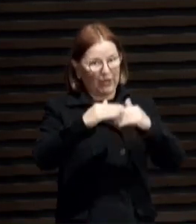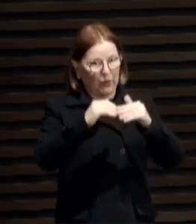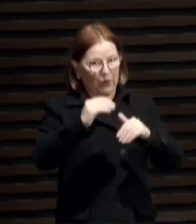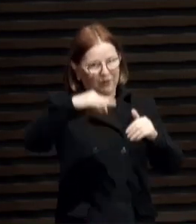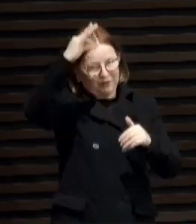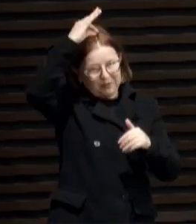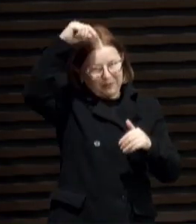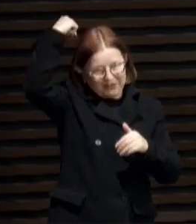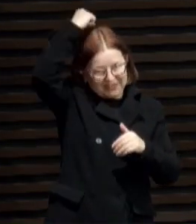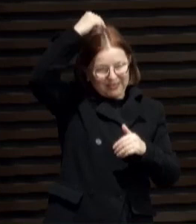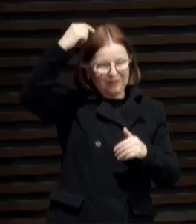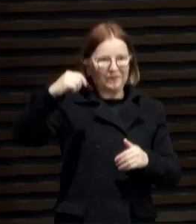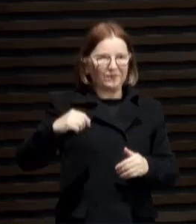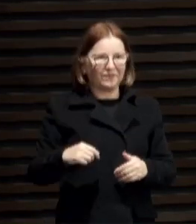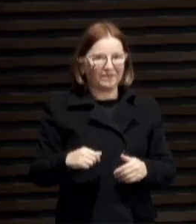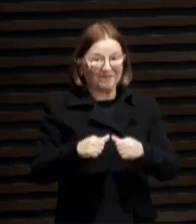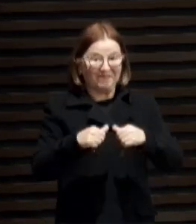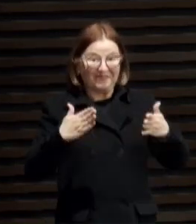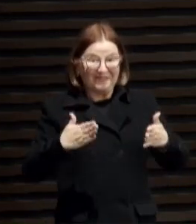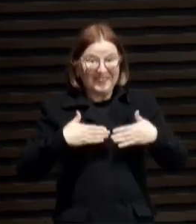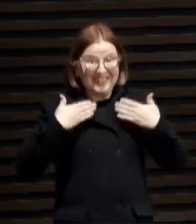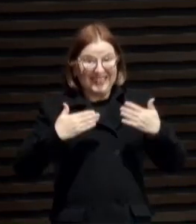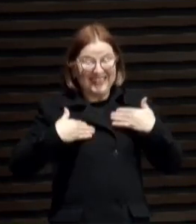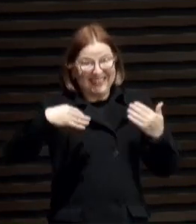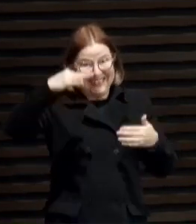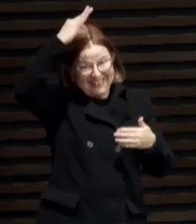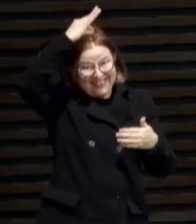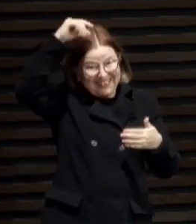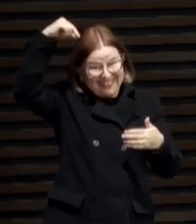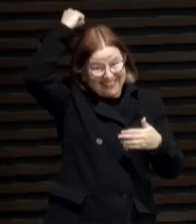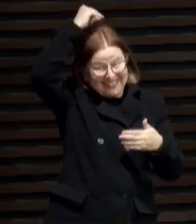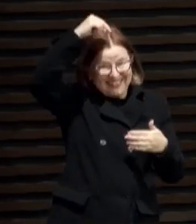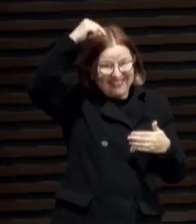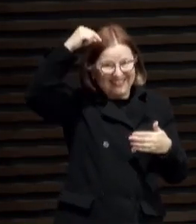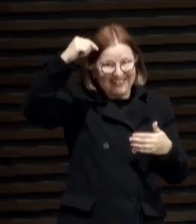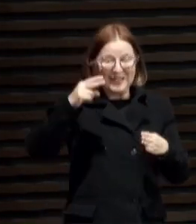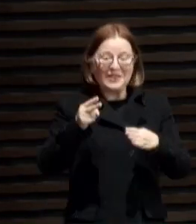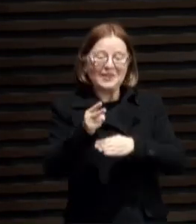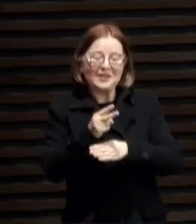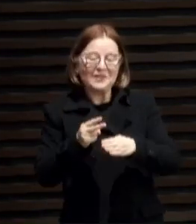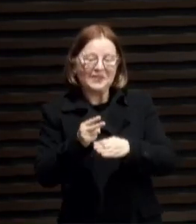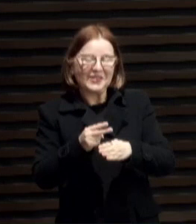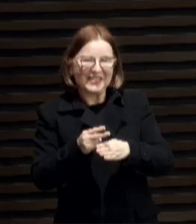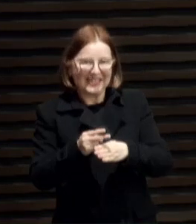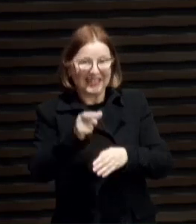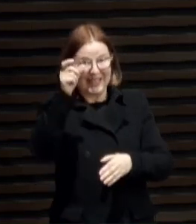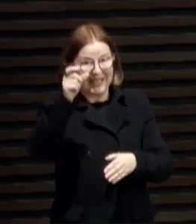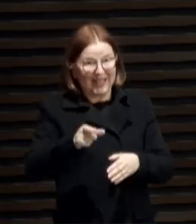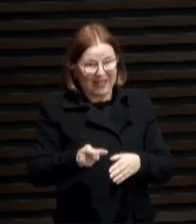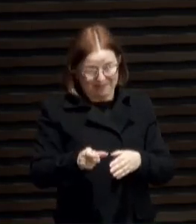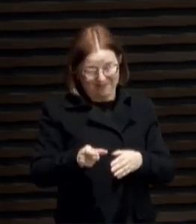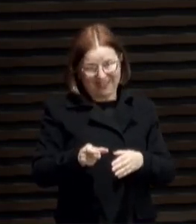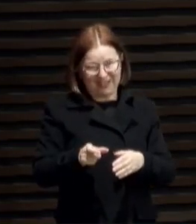Essa é a alegria do Espírito Santo, de poder buscar aquele coração incrédulo,